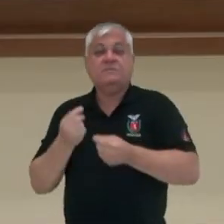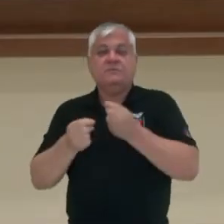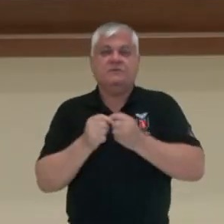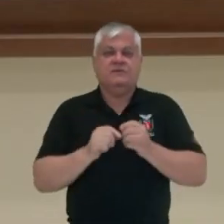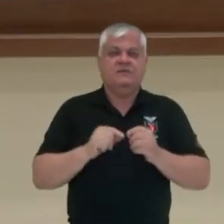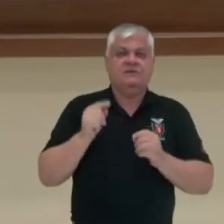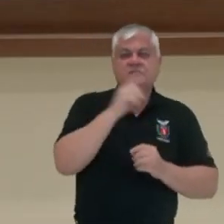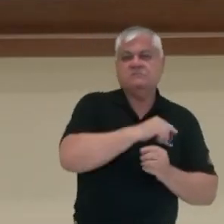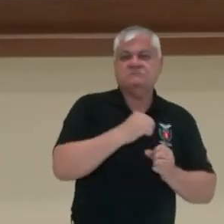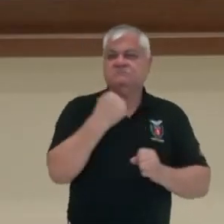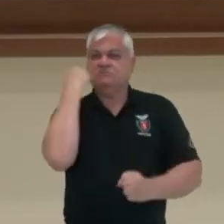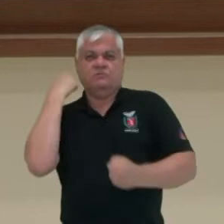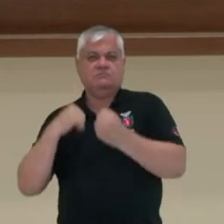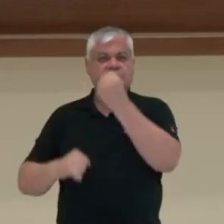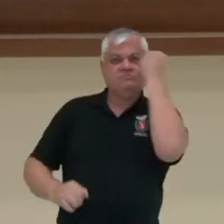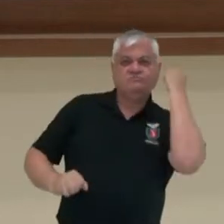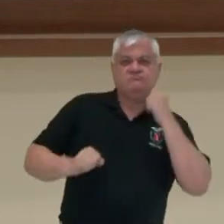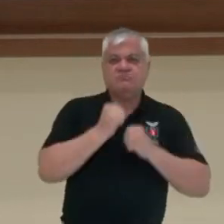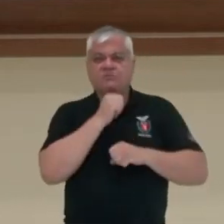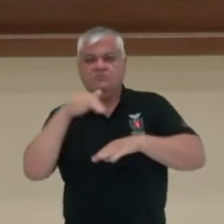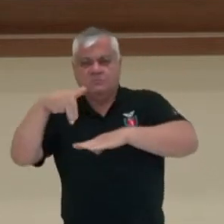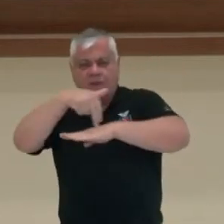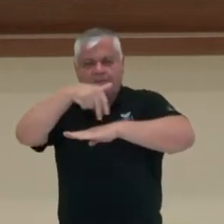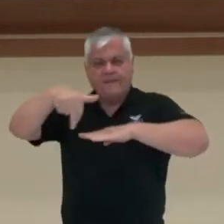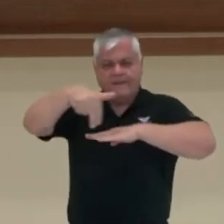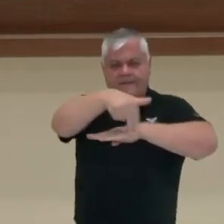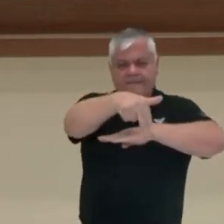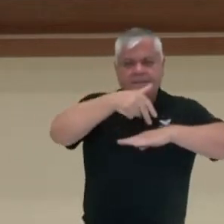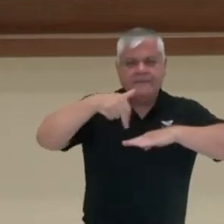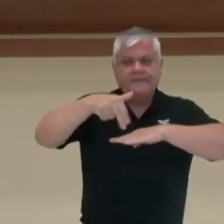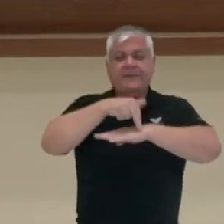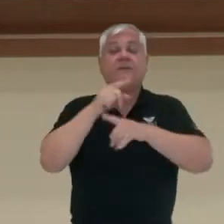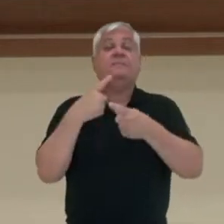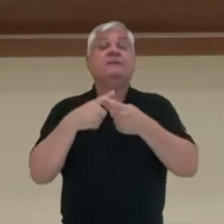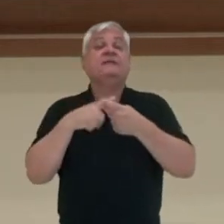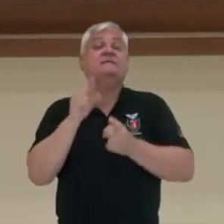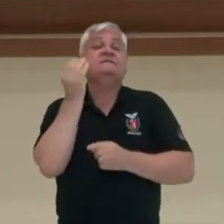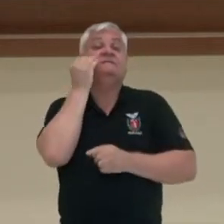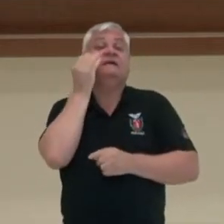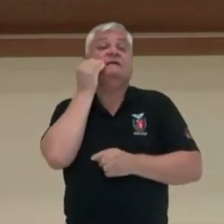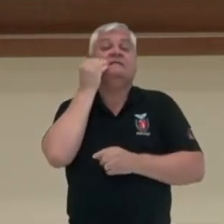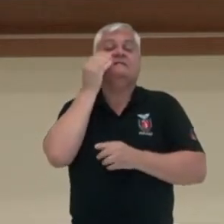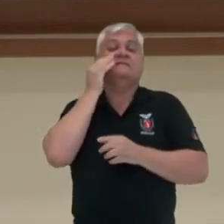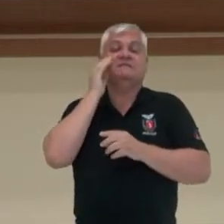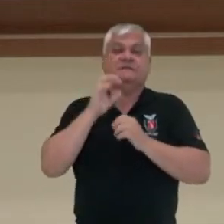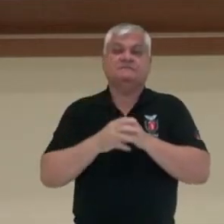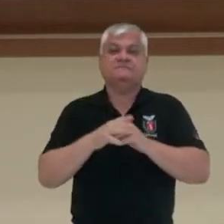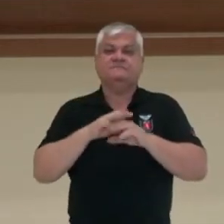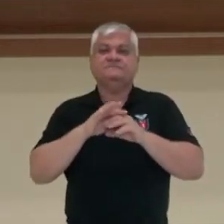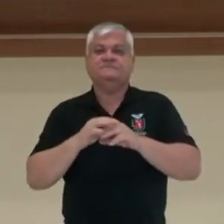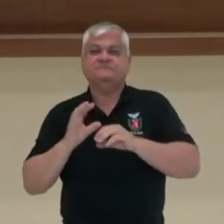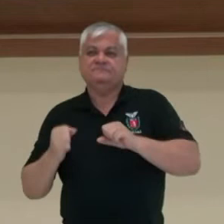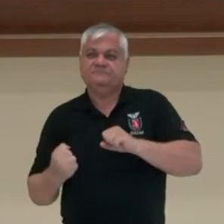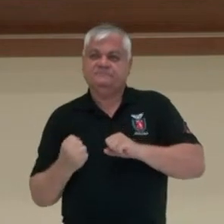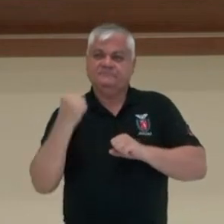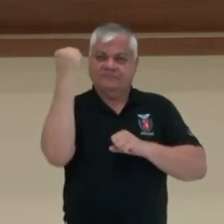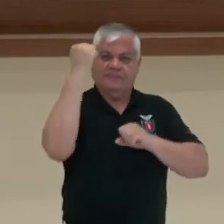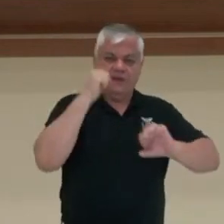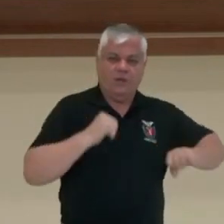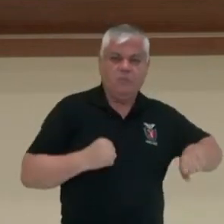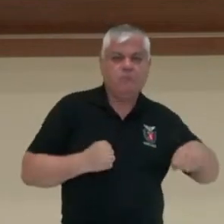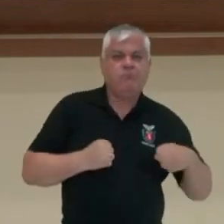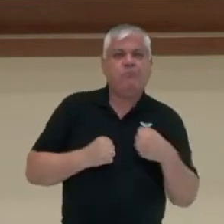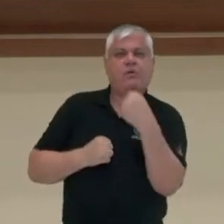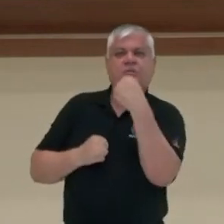ou atacar? Então eles se movem para quê? Para eu tentar atacar meu adversário, enquanto eu estou atacando, o meu adversário pode